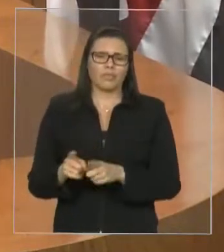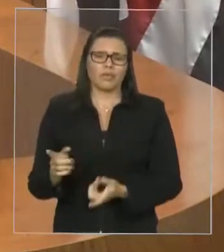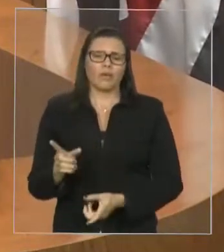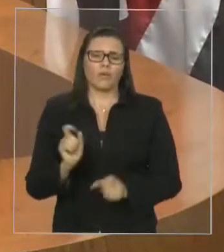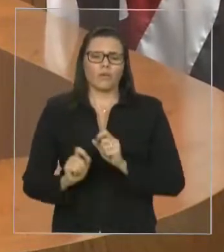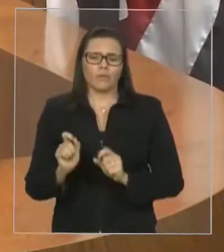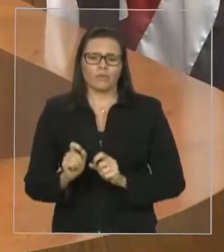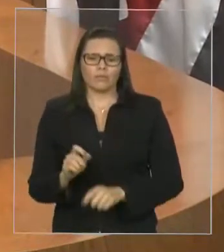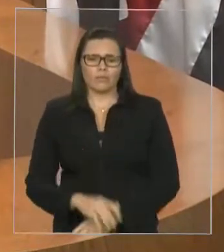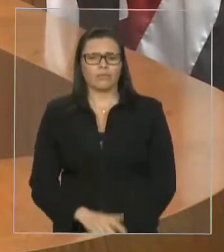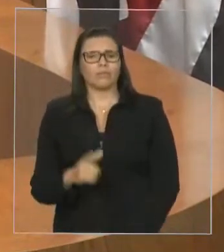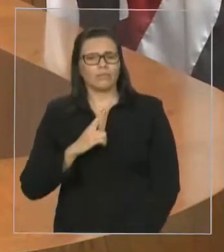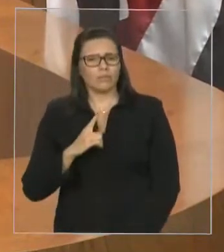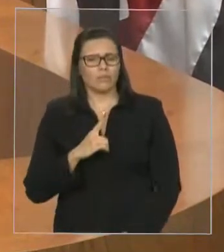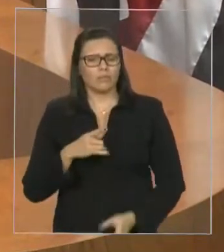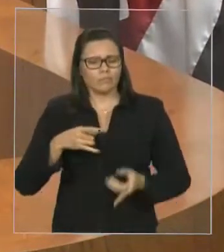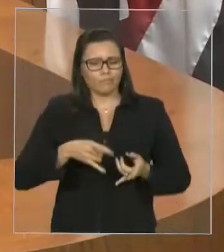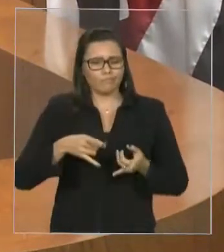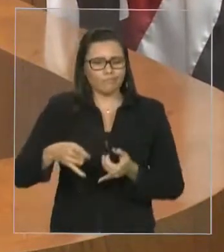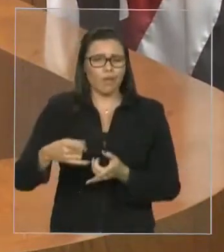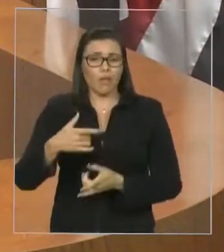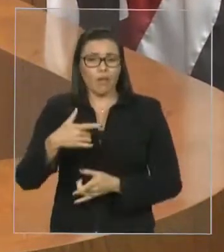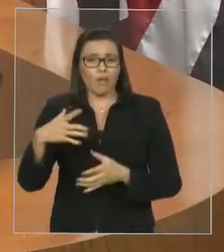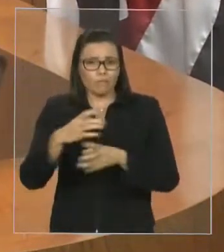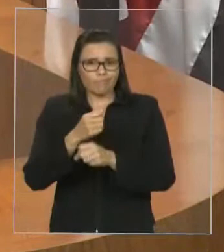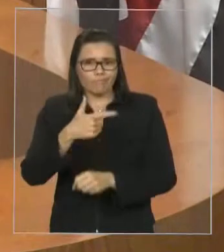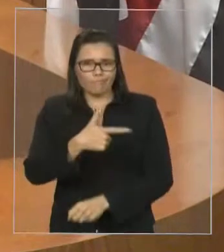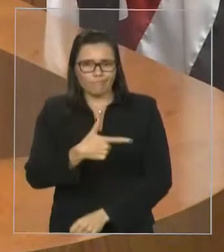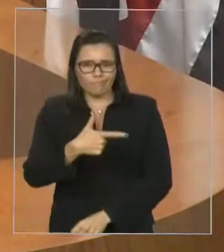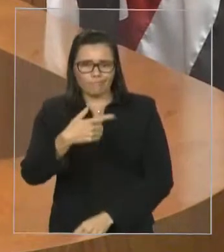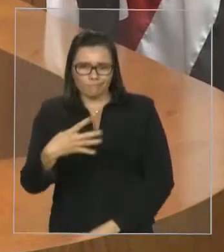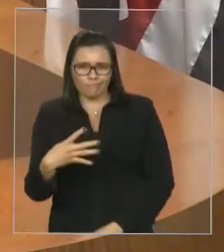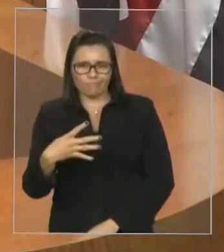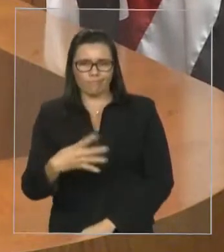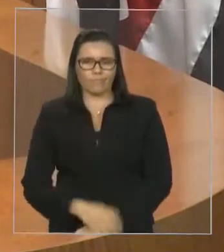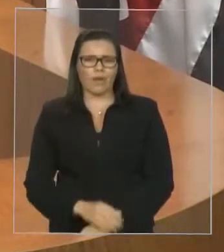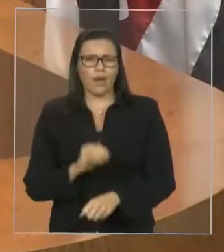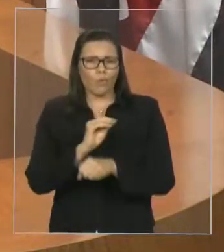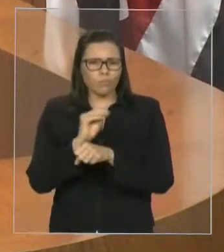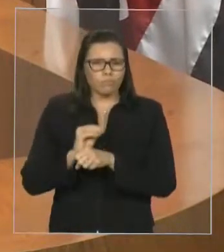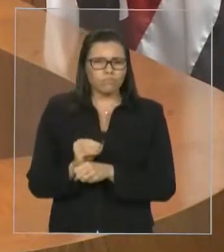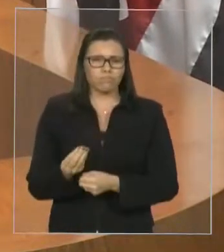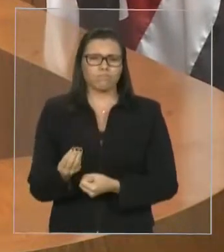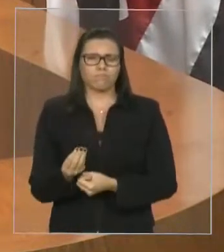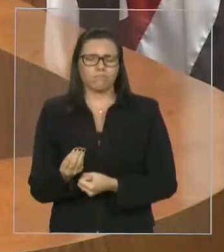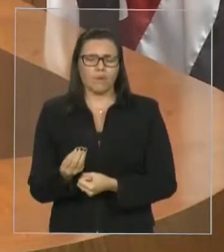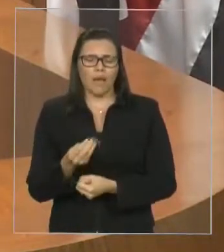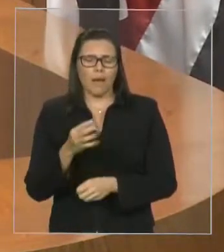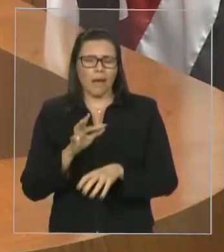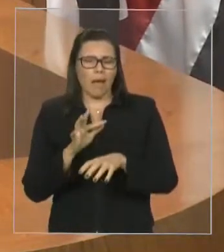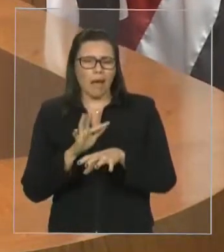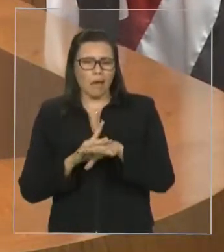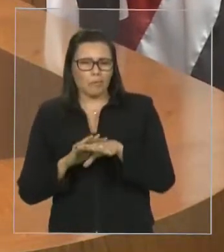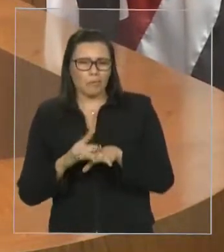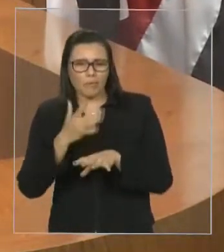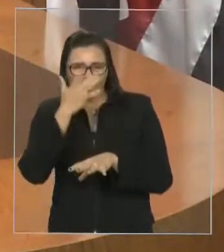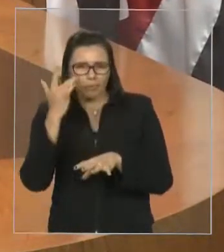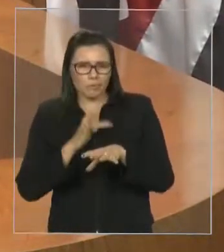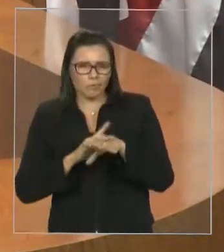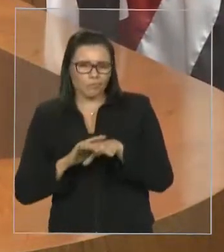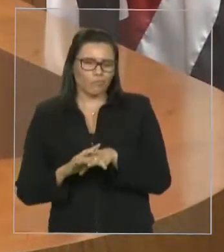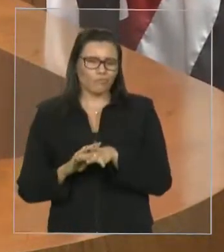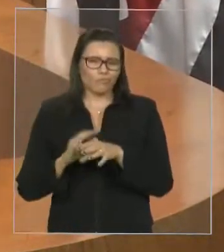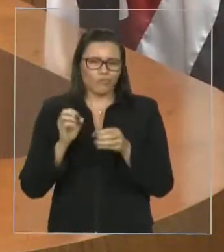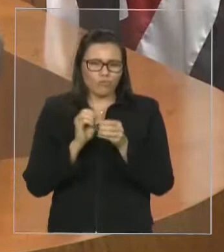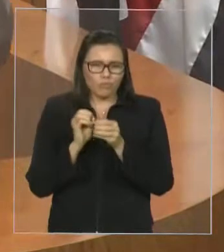um duplo benefício. Atende as pessoas que precisam dos serviços de ortopedia, traumatologia.